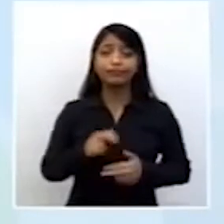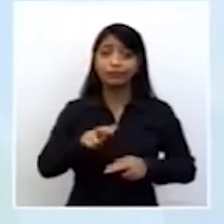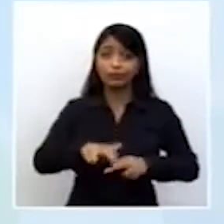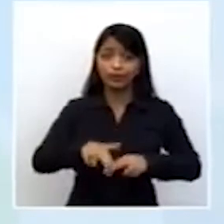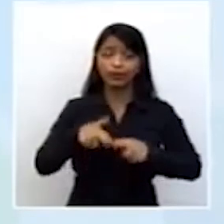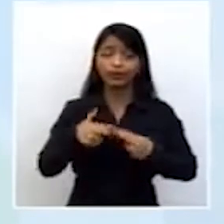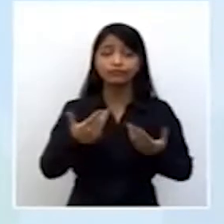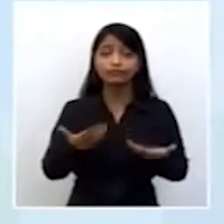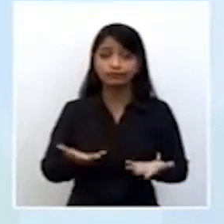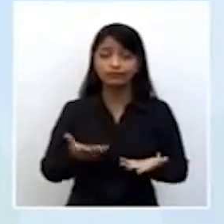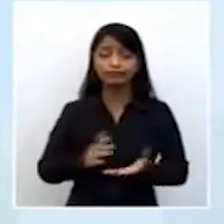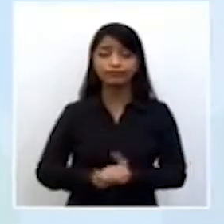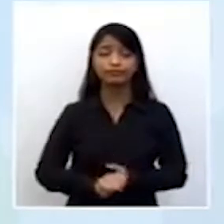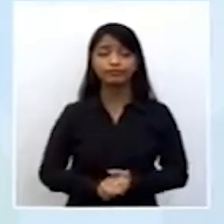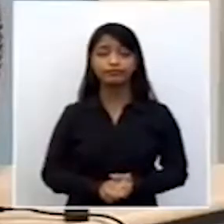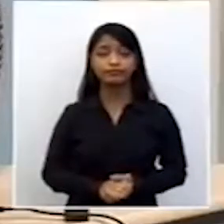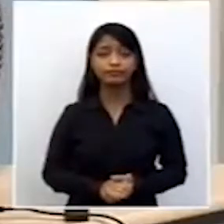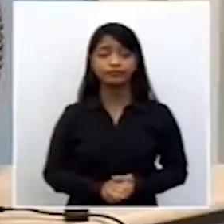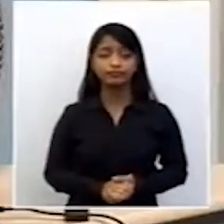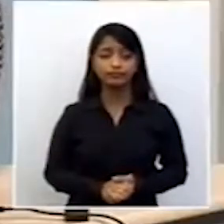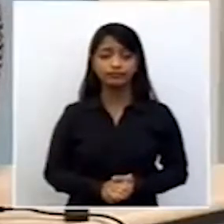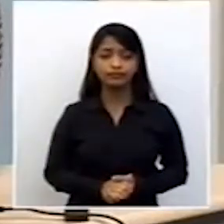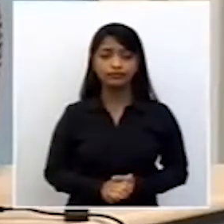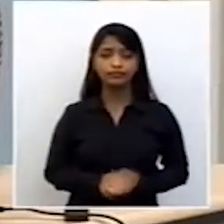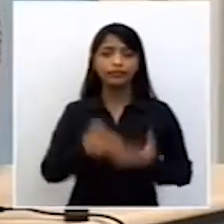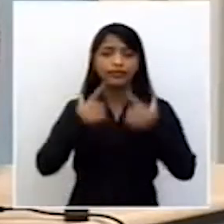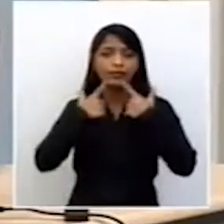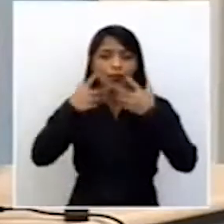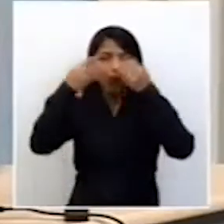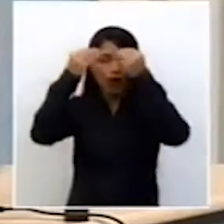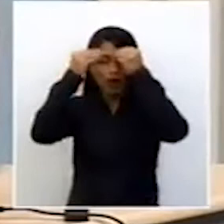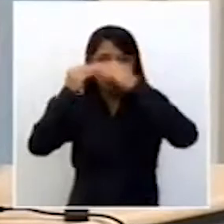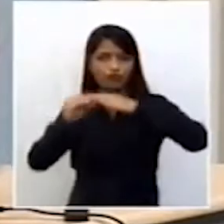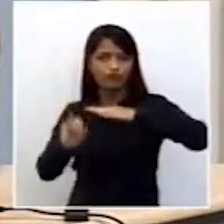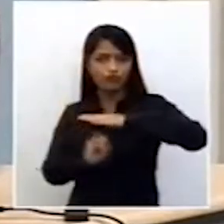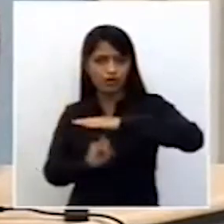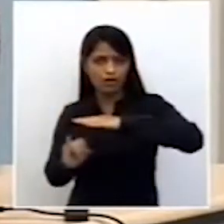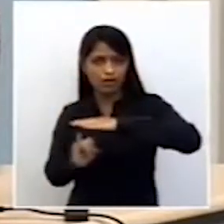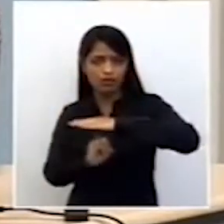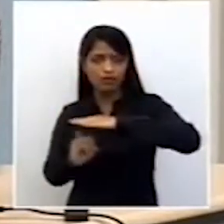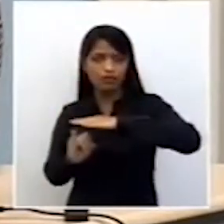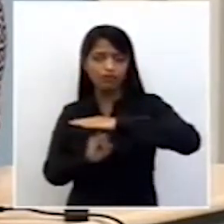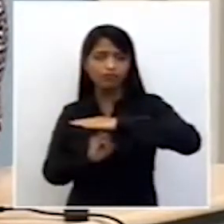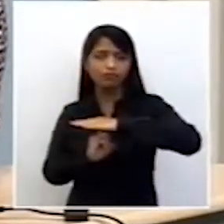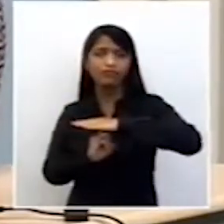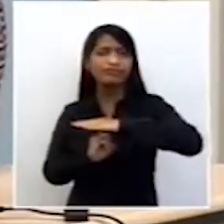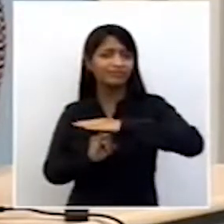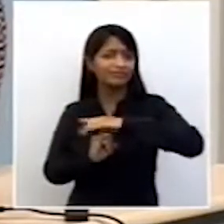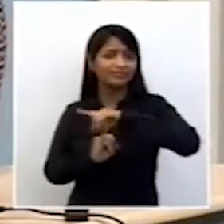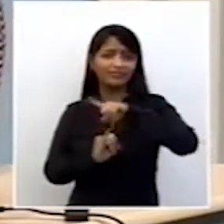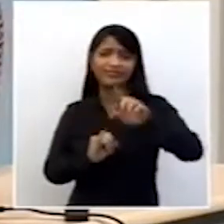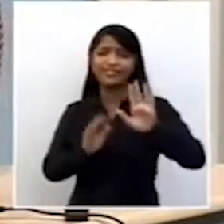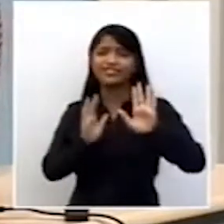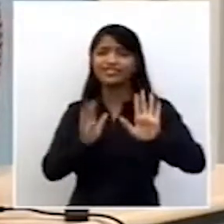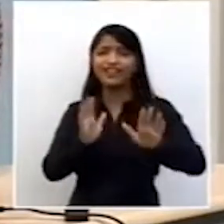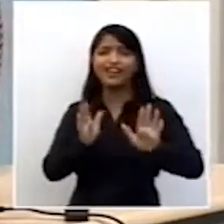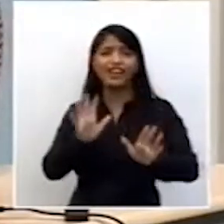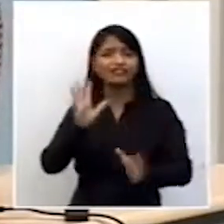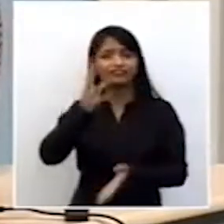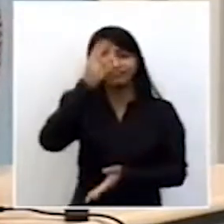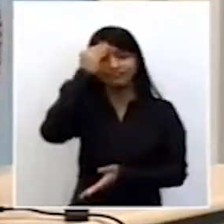essa parte de linguagem informal, vocês já trazem isso, vocês